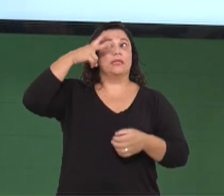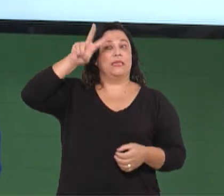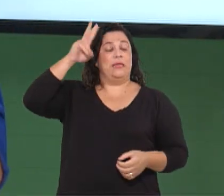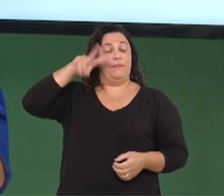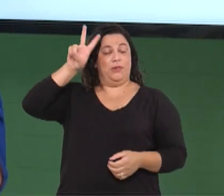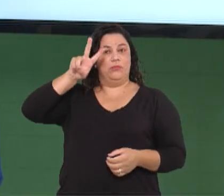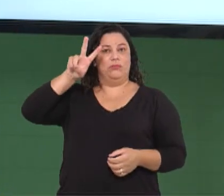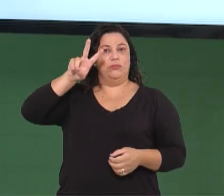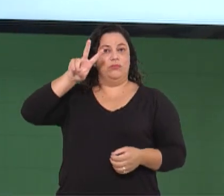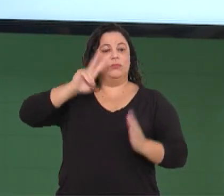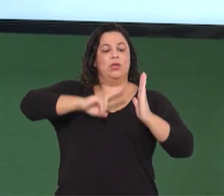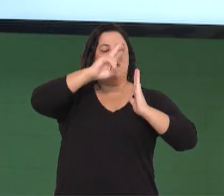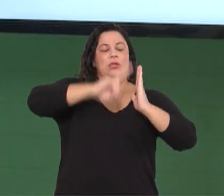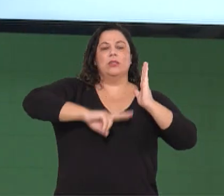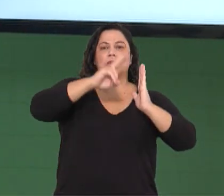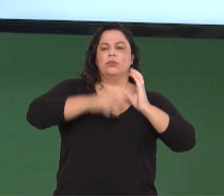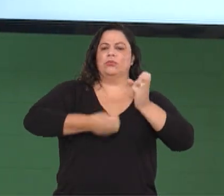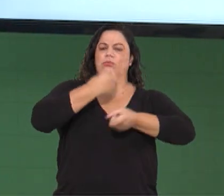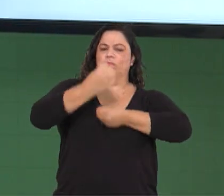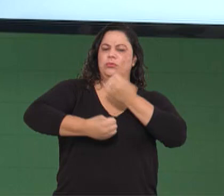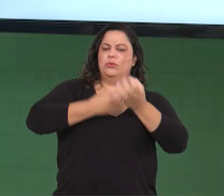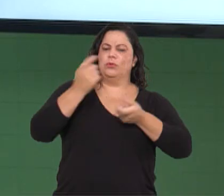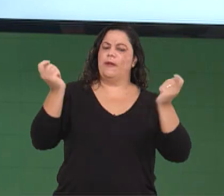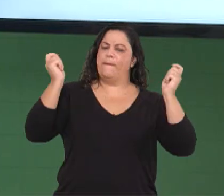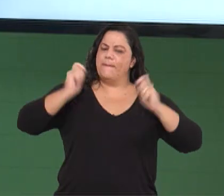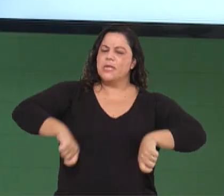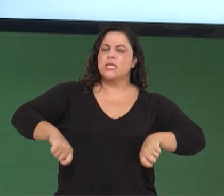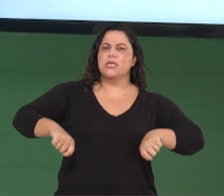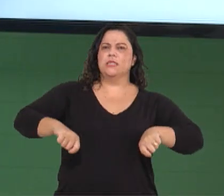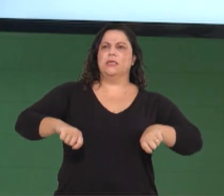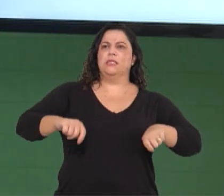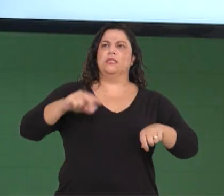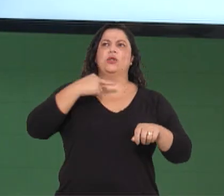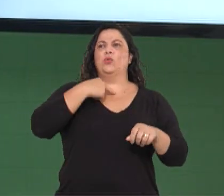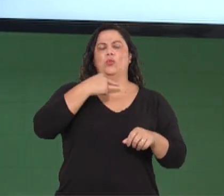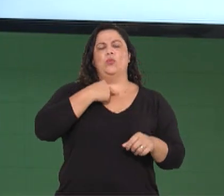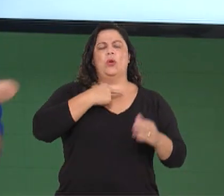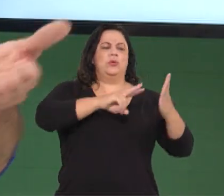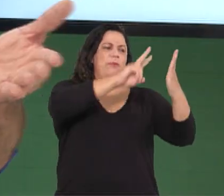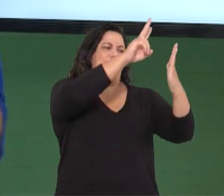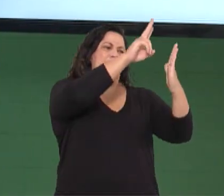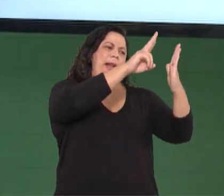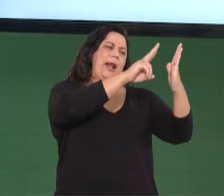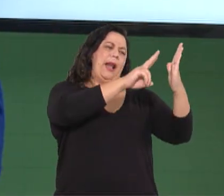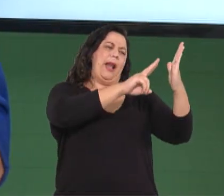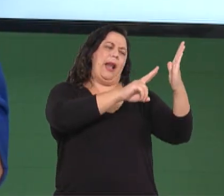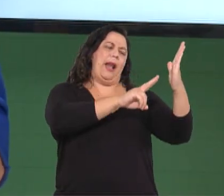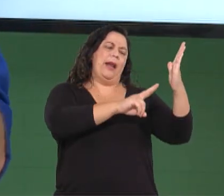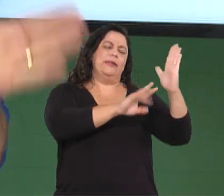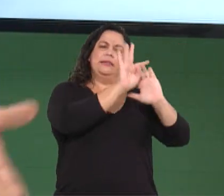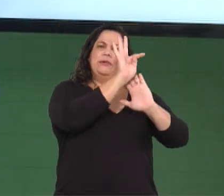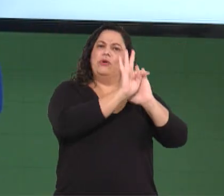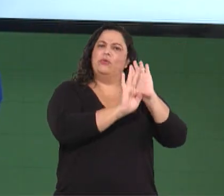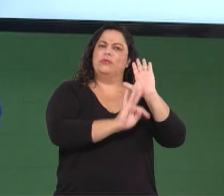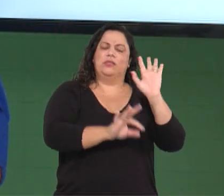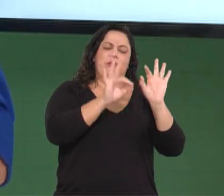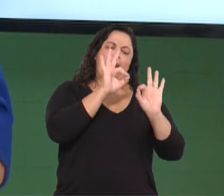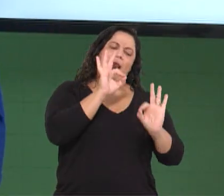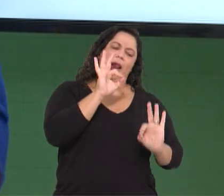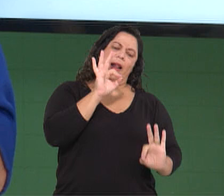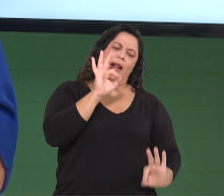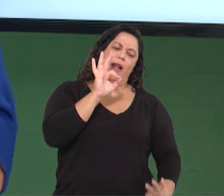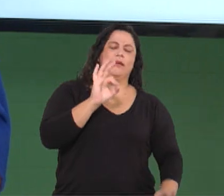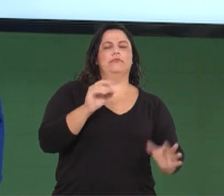poema precisa de uma entonação. Você não pode ler como se você estivesse lendo um texto em prosa, uma notícia